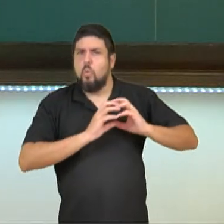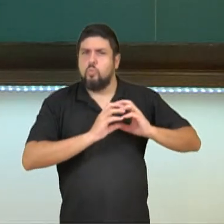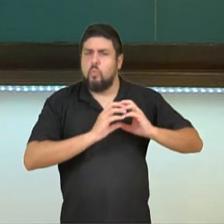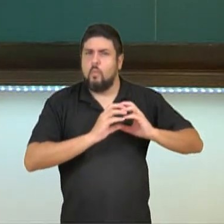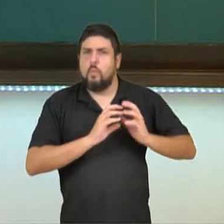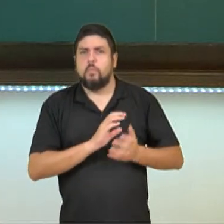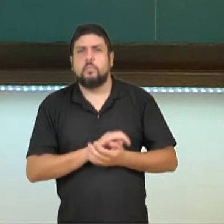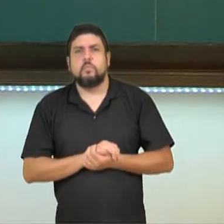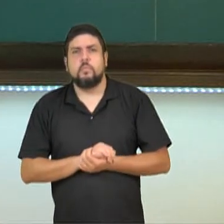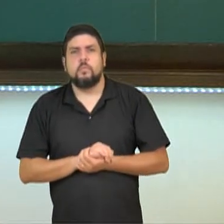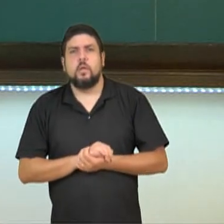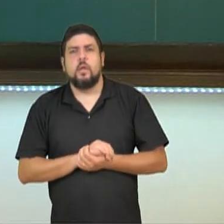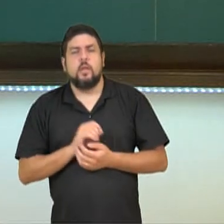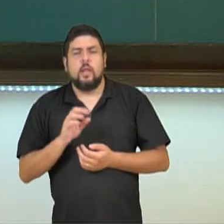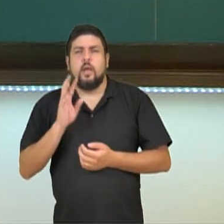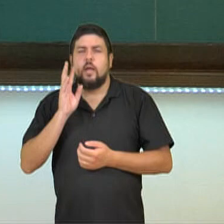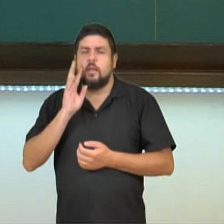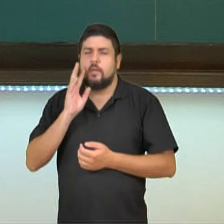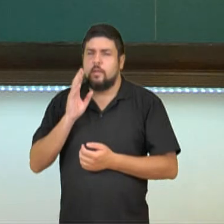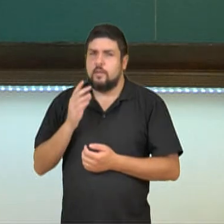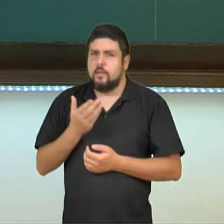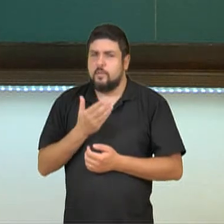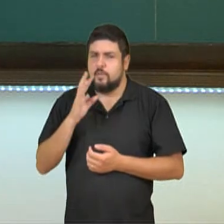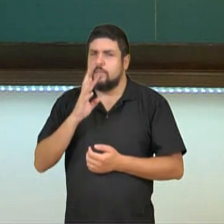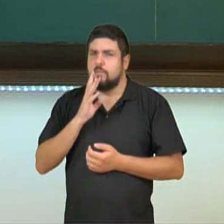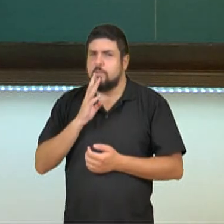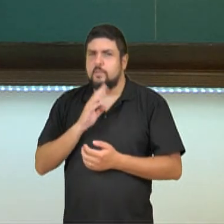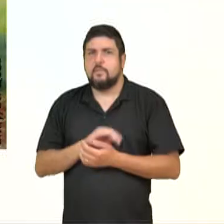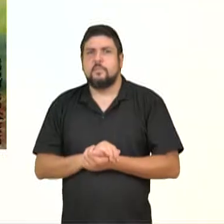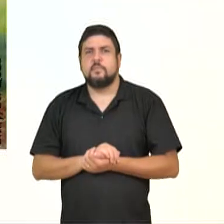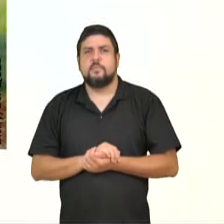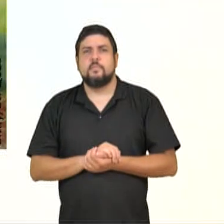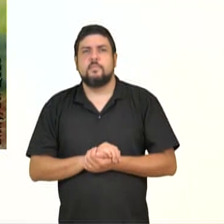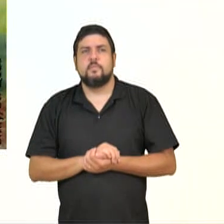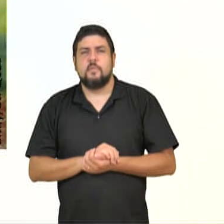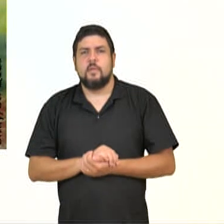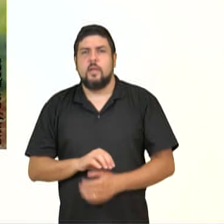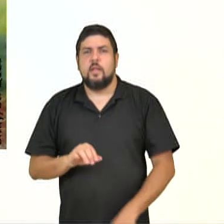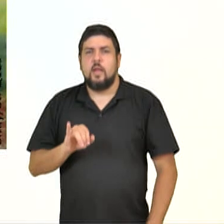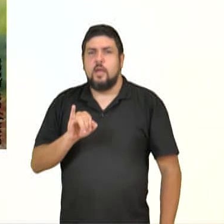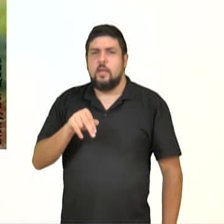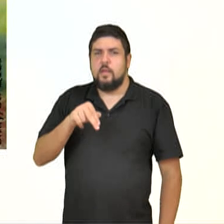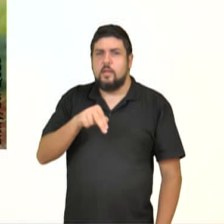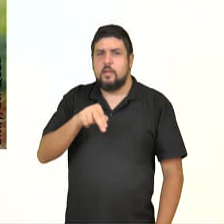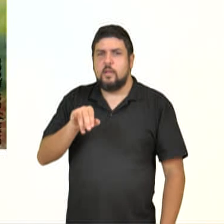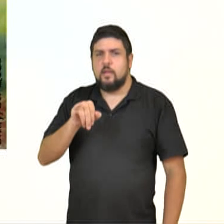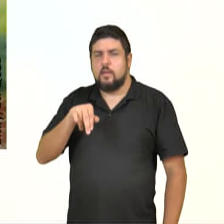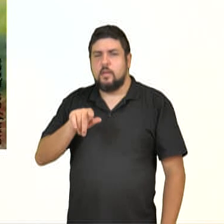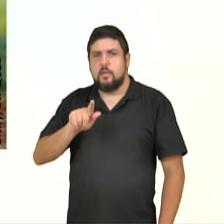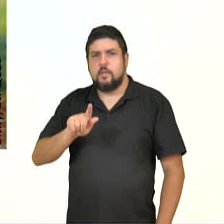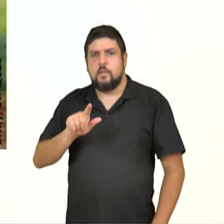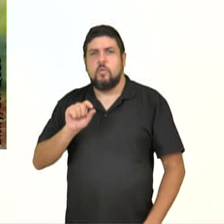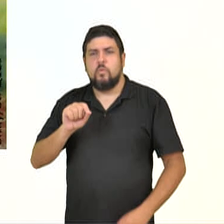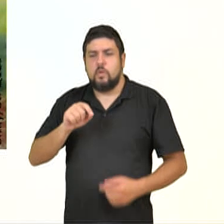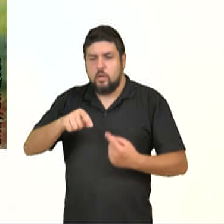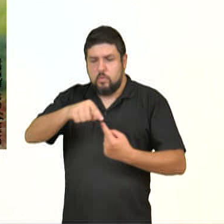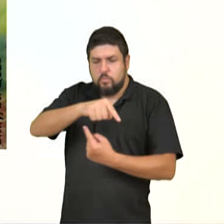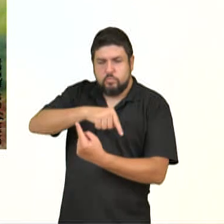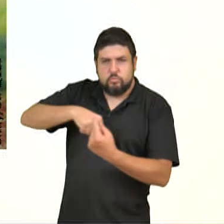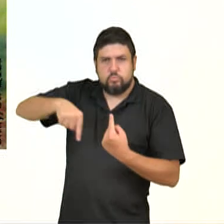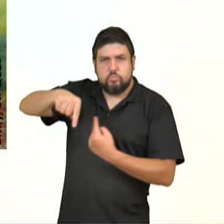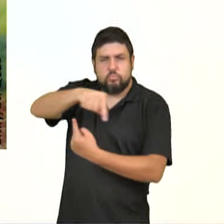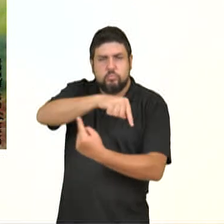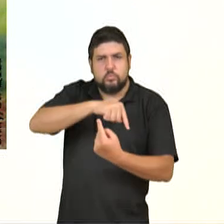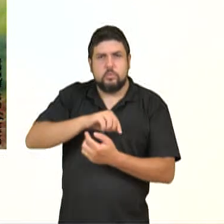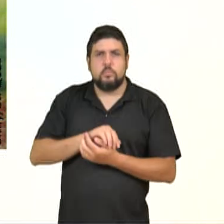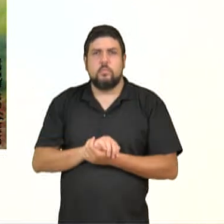Eu acho importante e legal da gente conhecer. Então, a gente tem os innings, que são as entradas ou as rodadas. Tem o